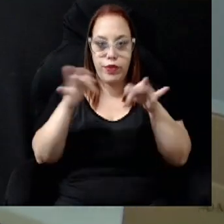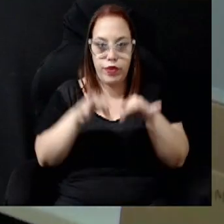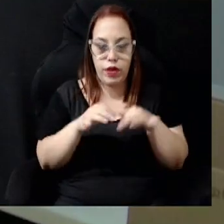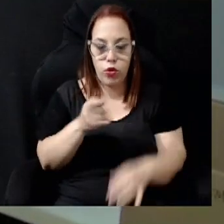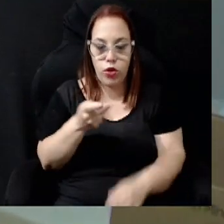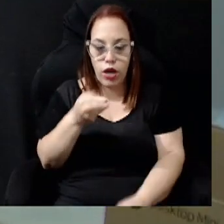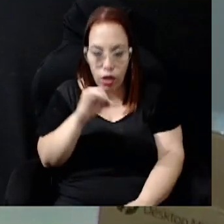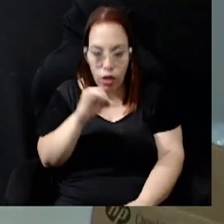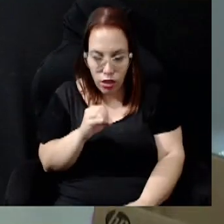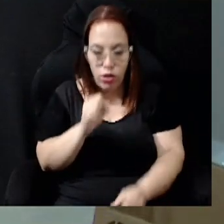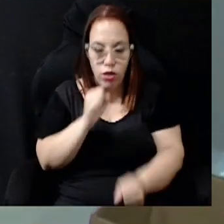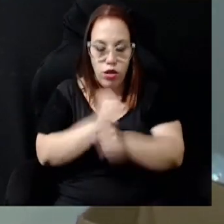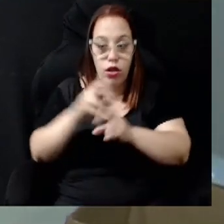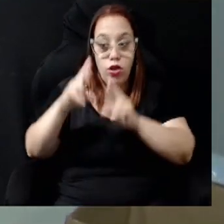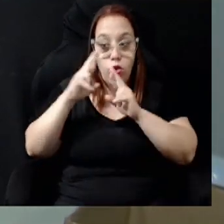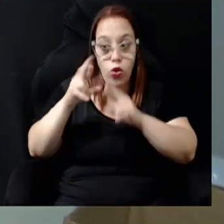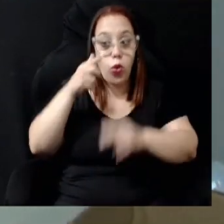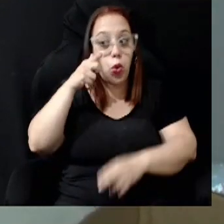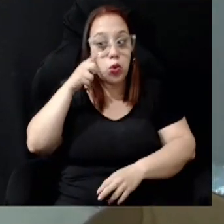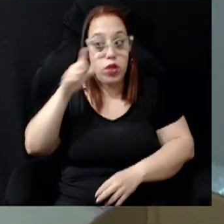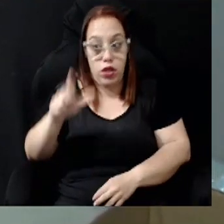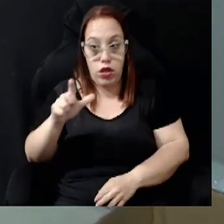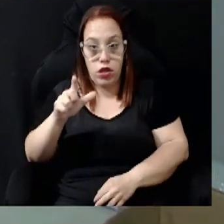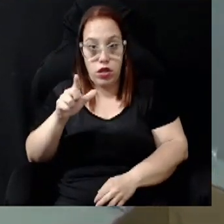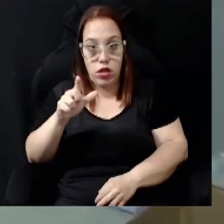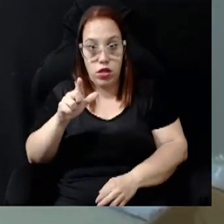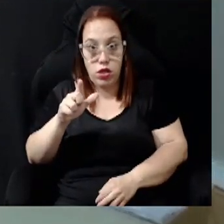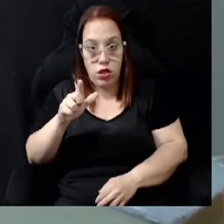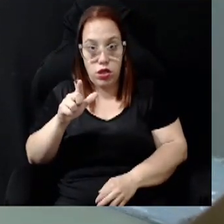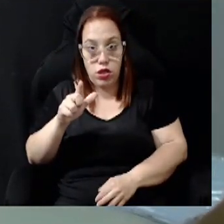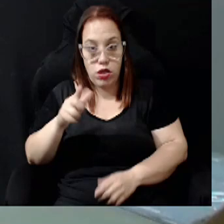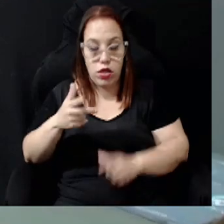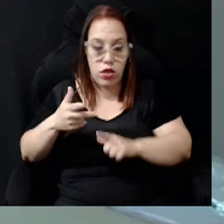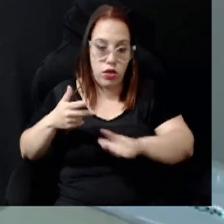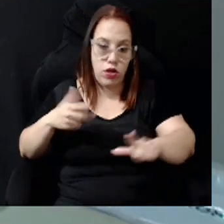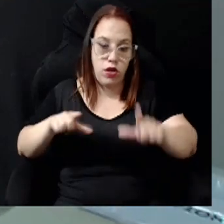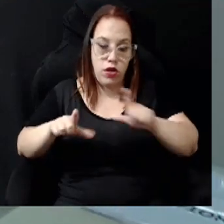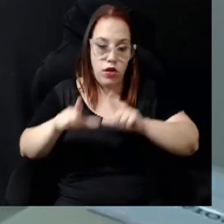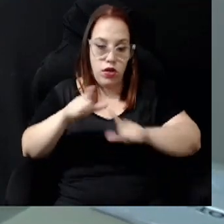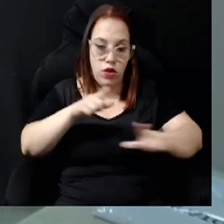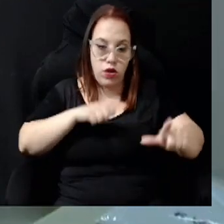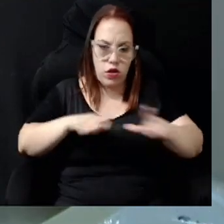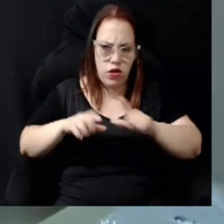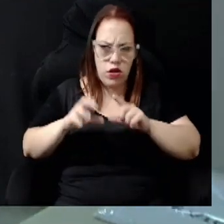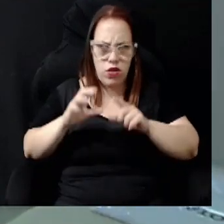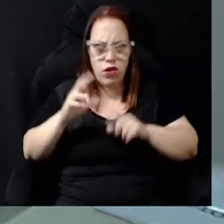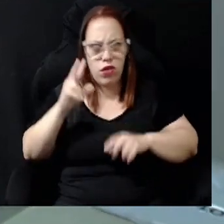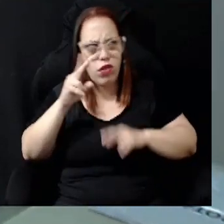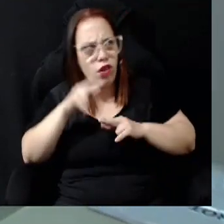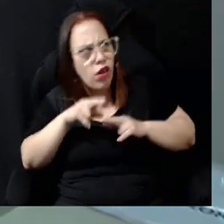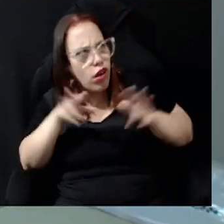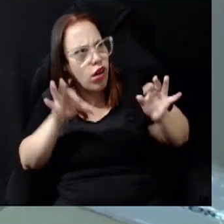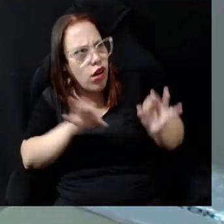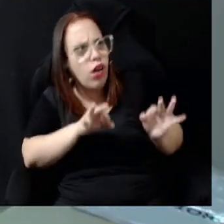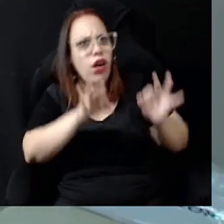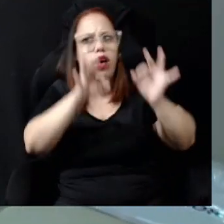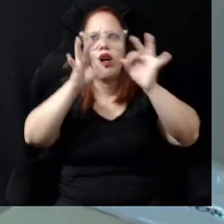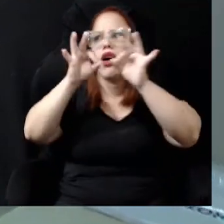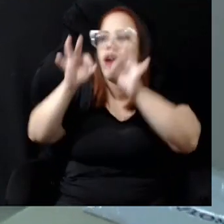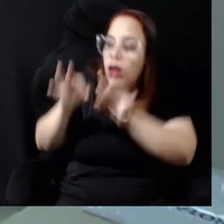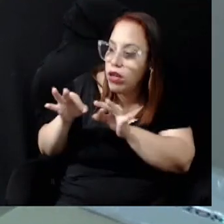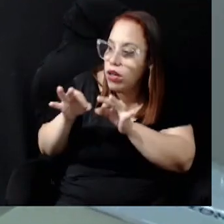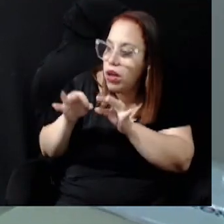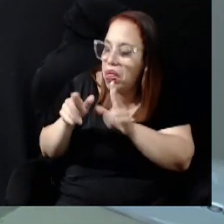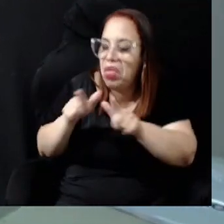espera conseguir. Esse ano a logística mudou também, para a gente é super diferente. Nós que acompanhávamos todo o trabalho